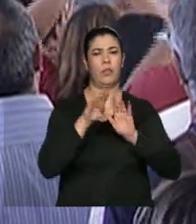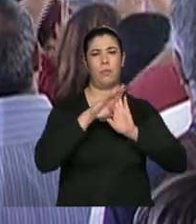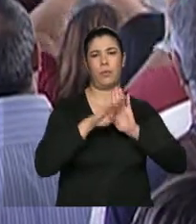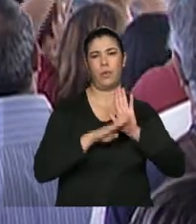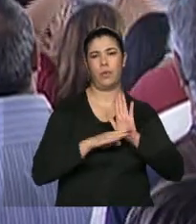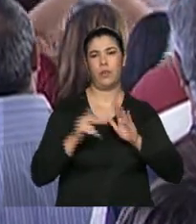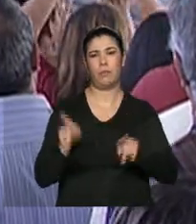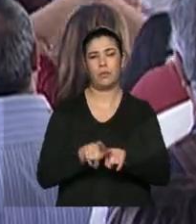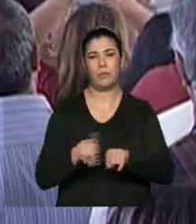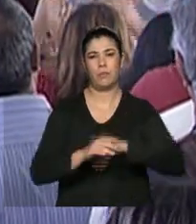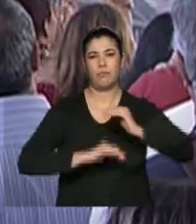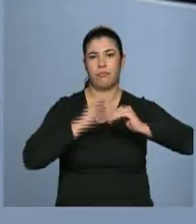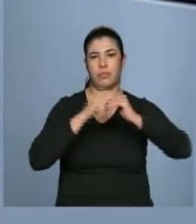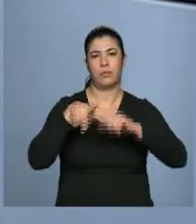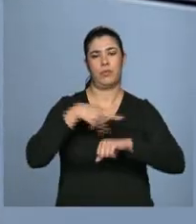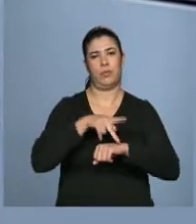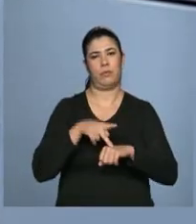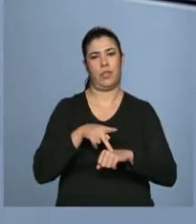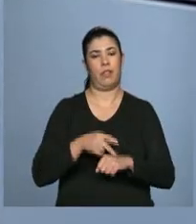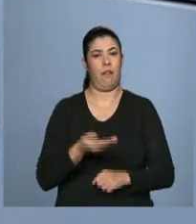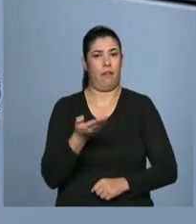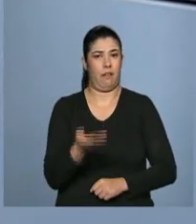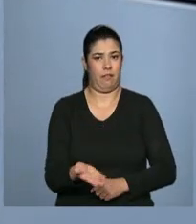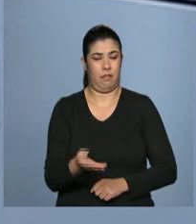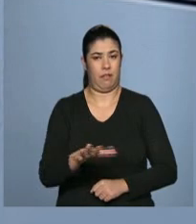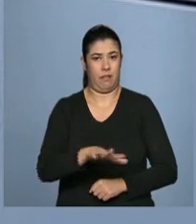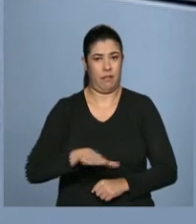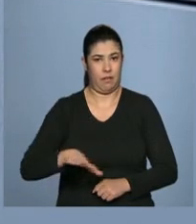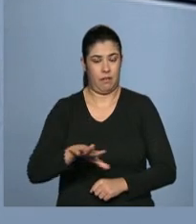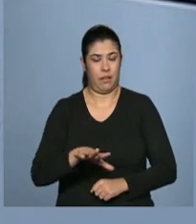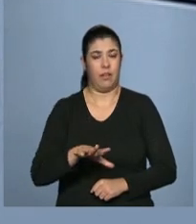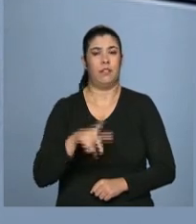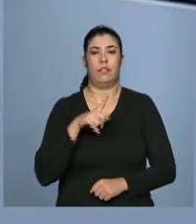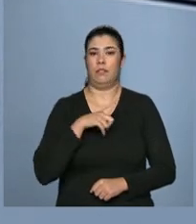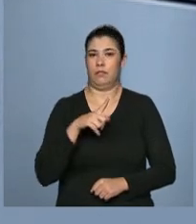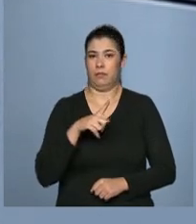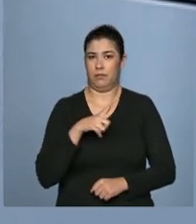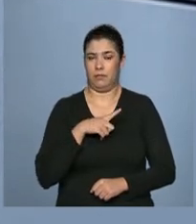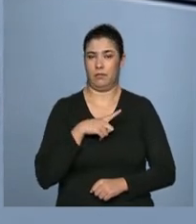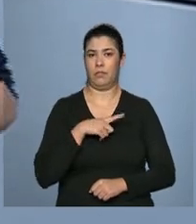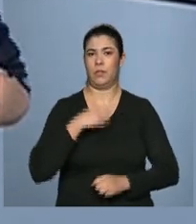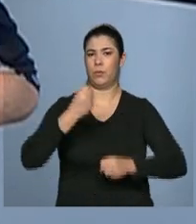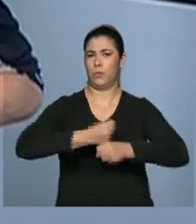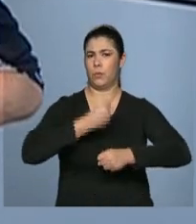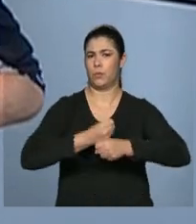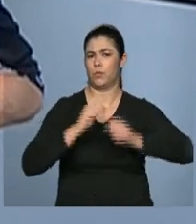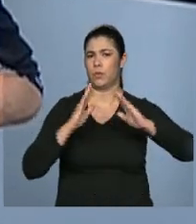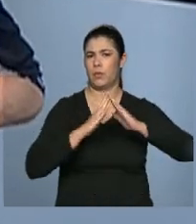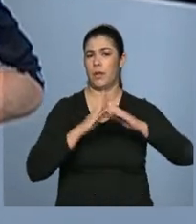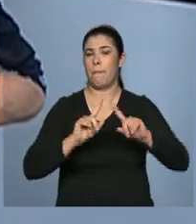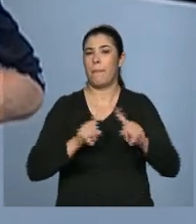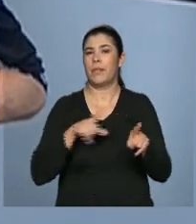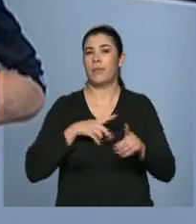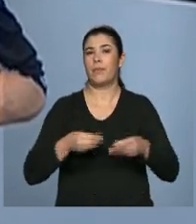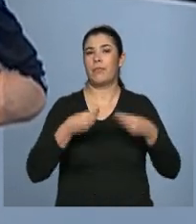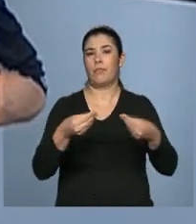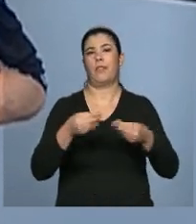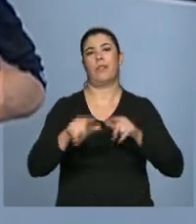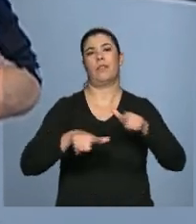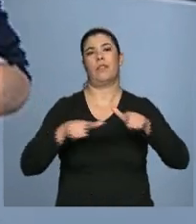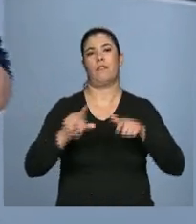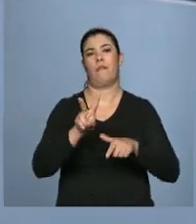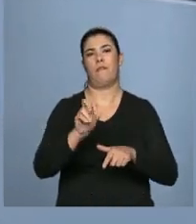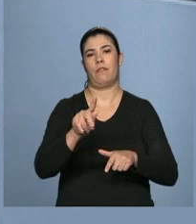programa para o crescimento do país. Aqui, além da gente construir casa, a gente cria emprego.